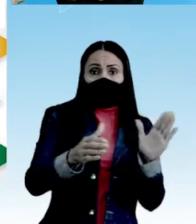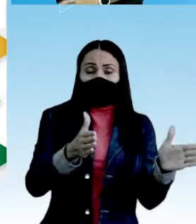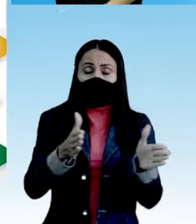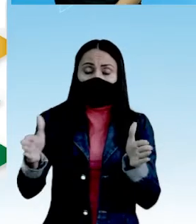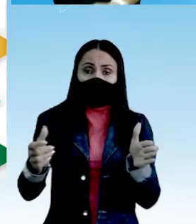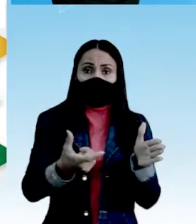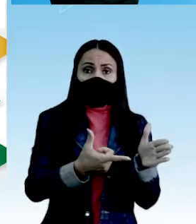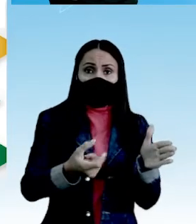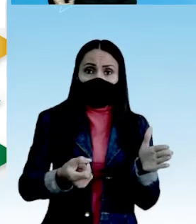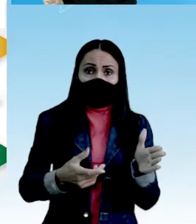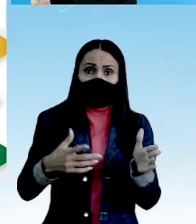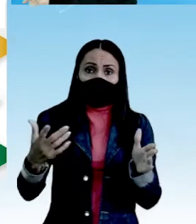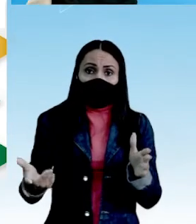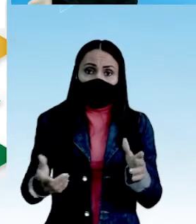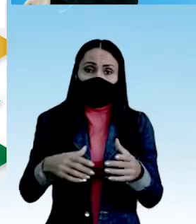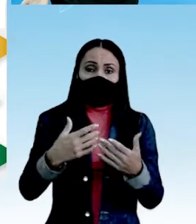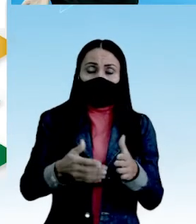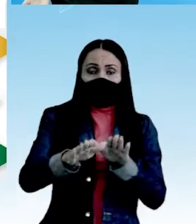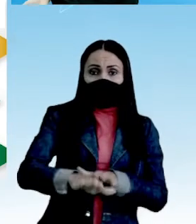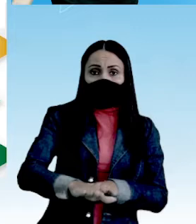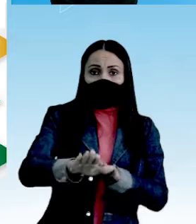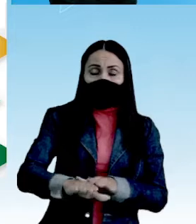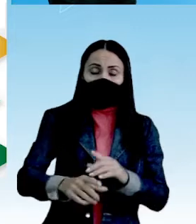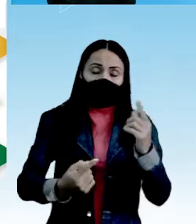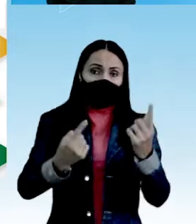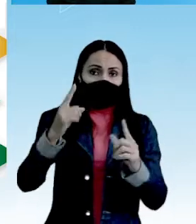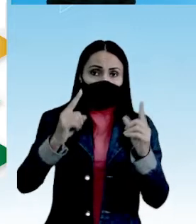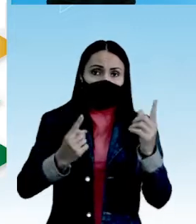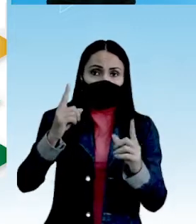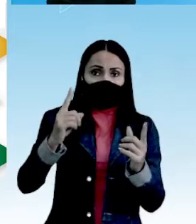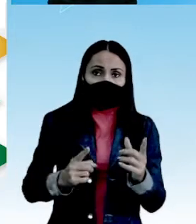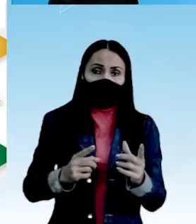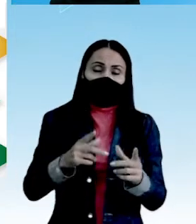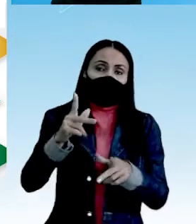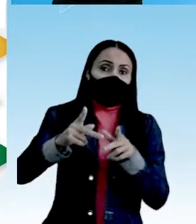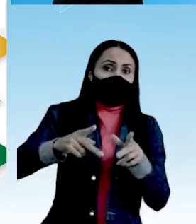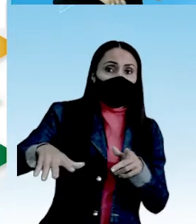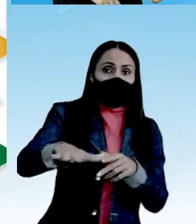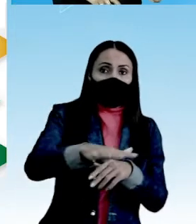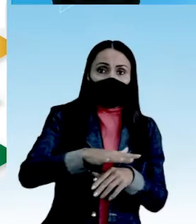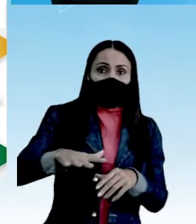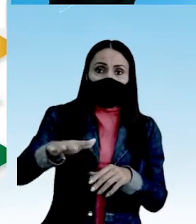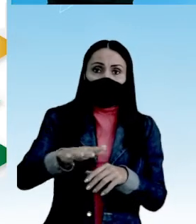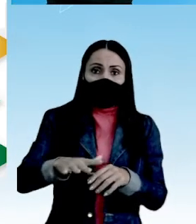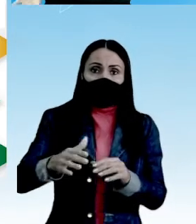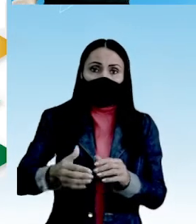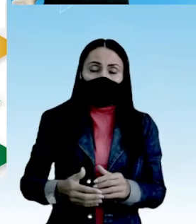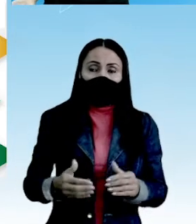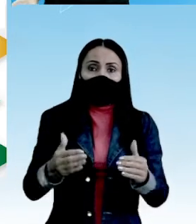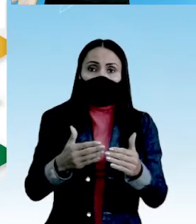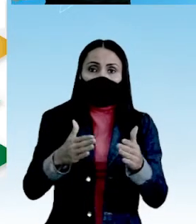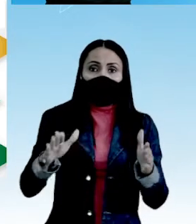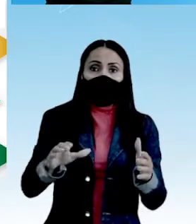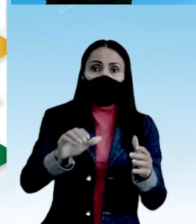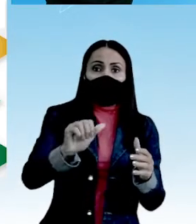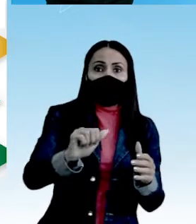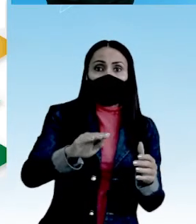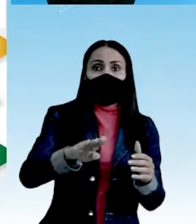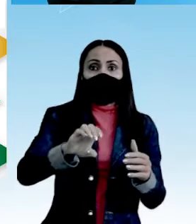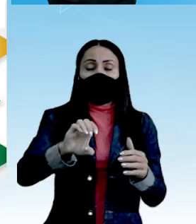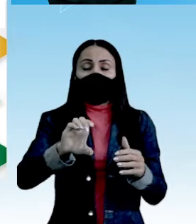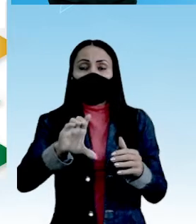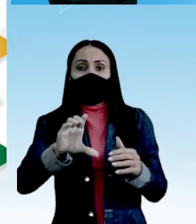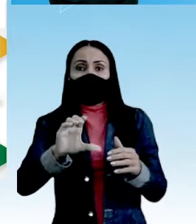Chiquinha criou a marchinha carnavalesca compondo a música que popularizou e eternizou o Abre Alas, que todo mundo conhece, né? Aquela música: oh,